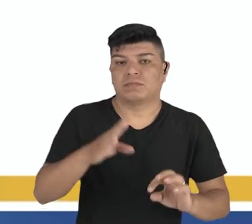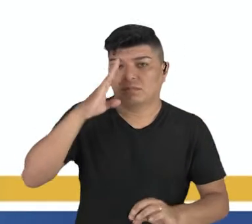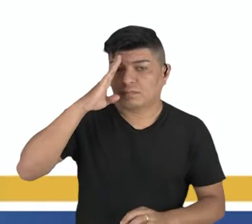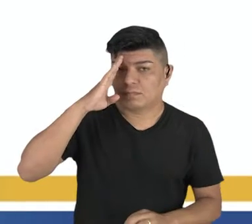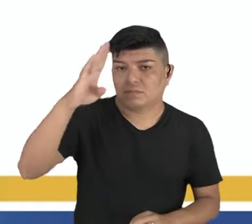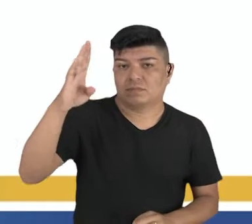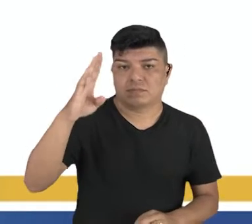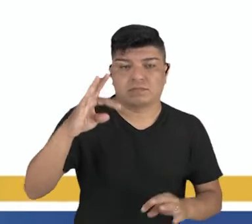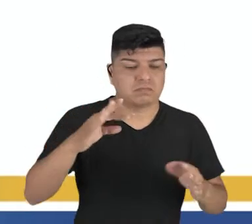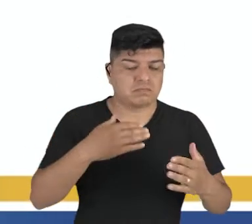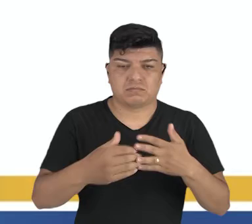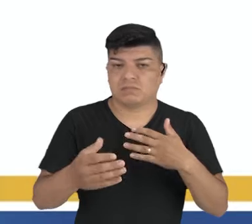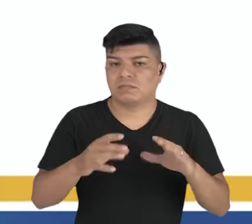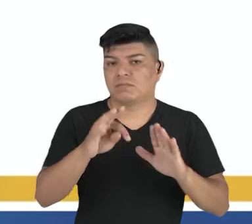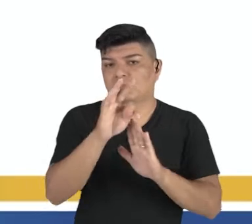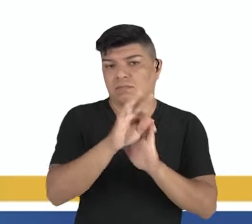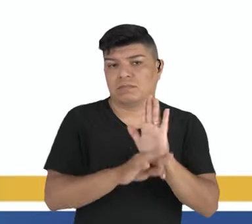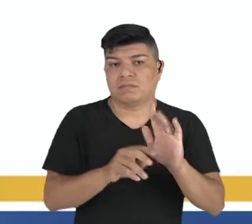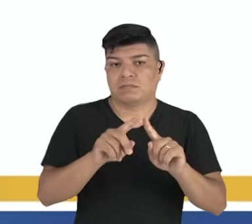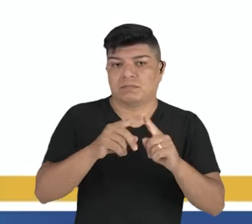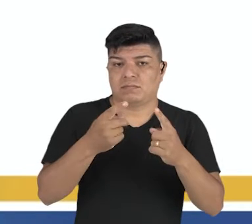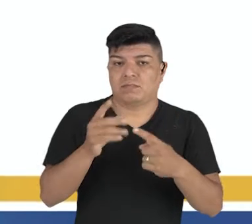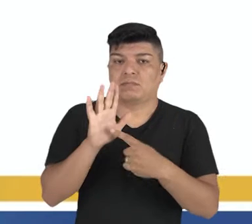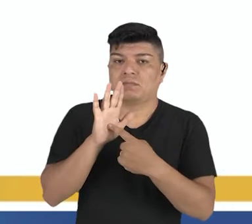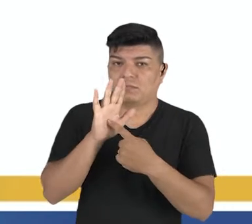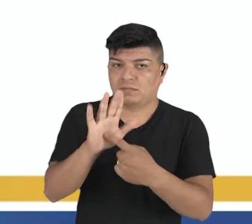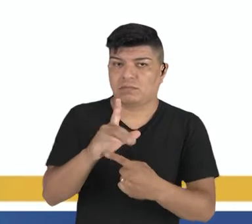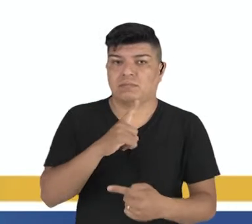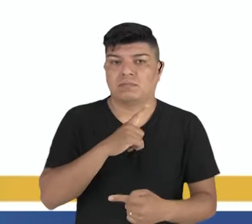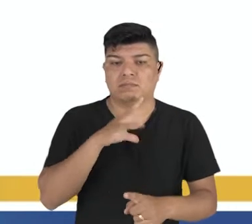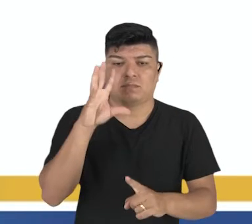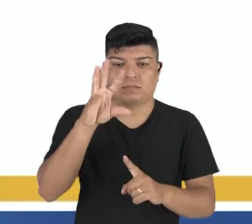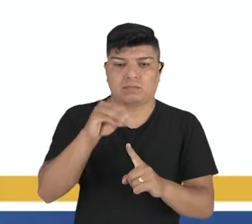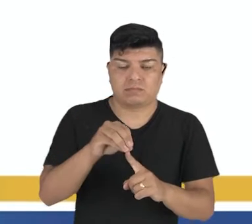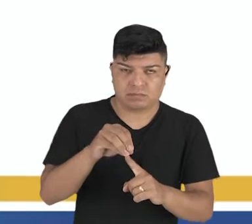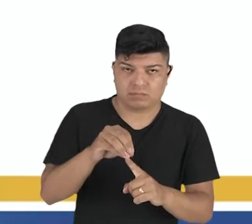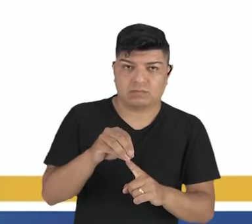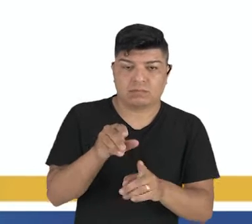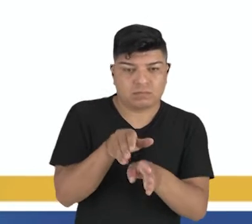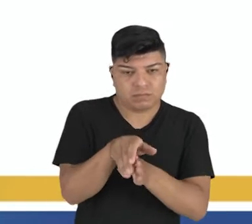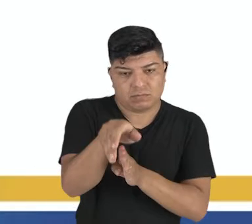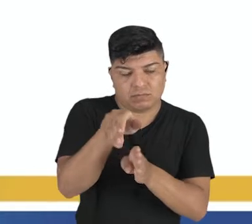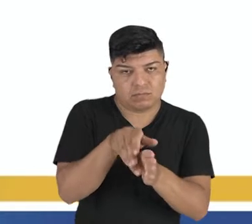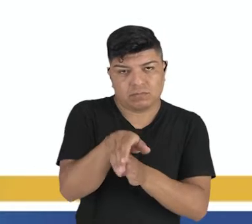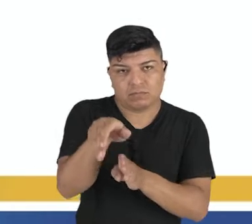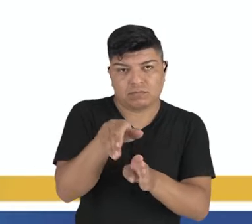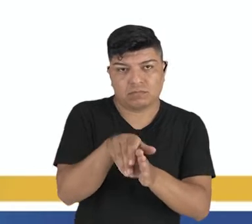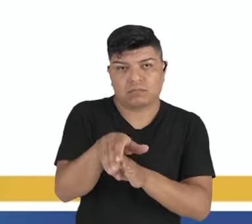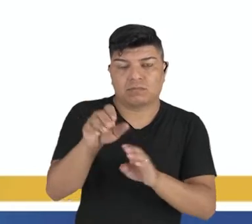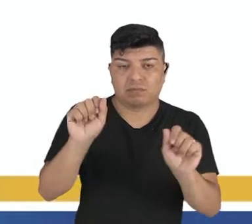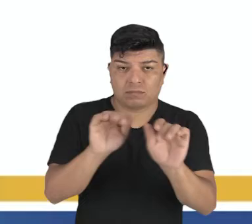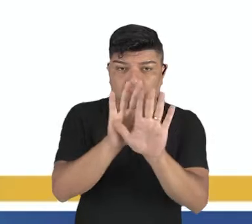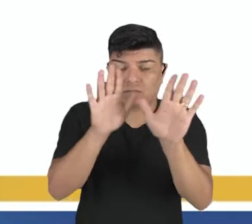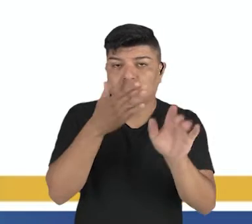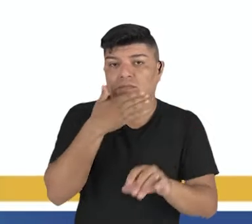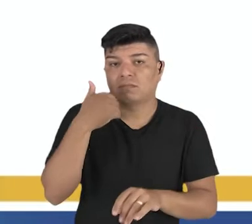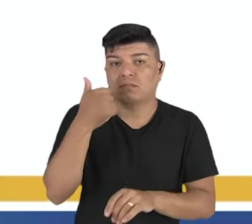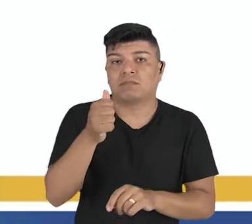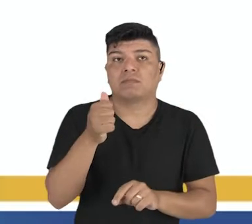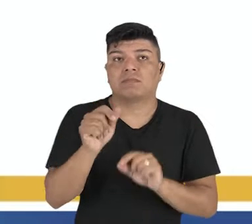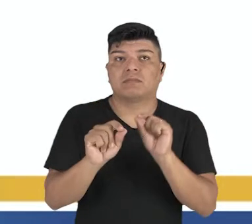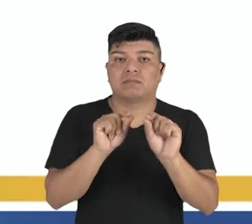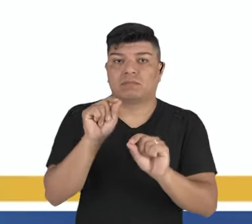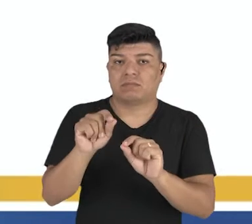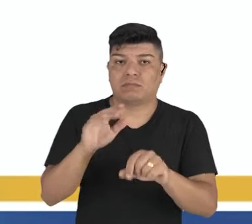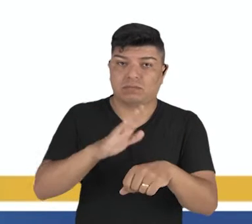qualquer tipo textual, mas como o texto expositivo tem por objetivo instruir, clarificar, esses são